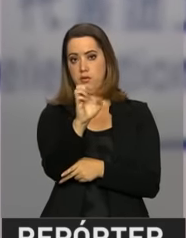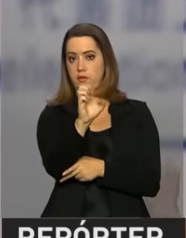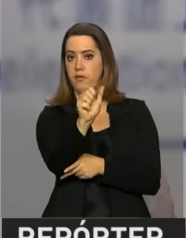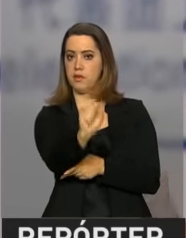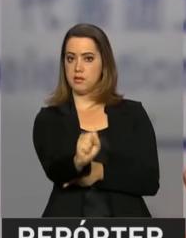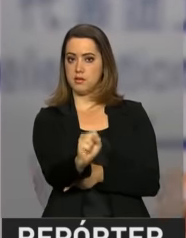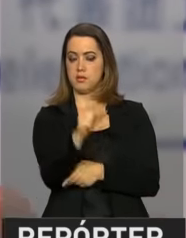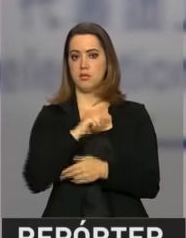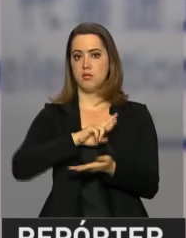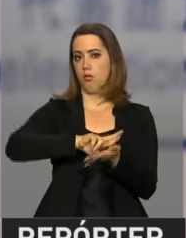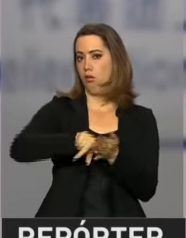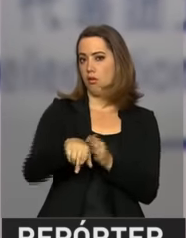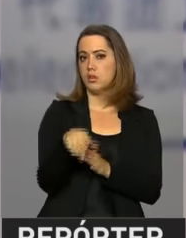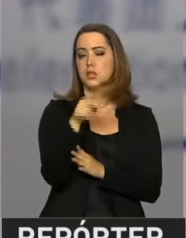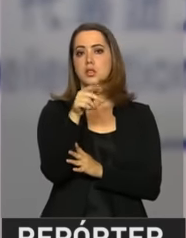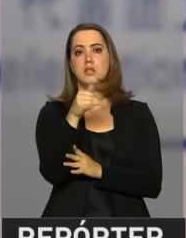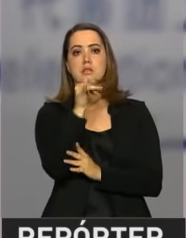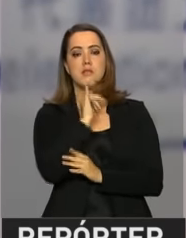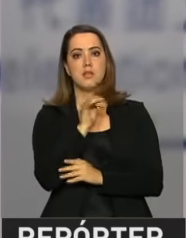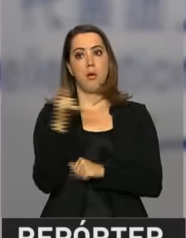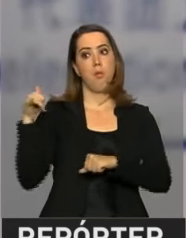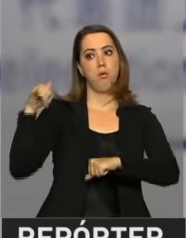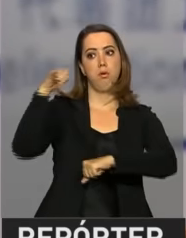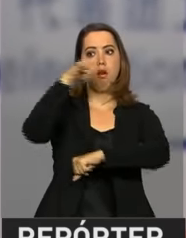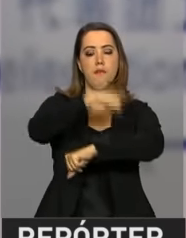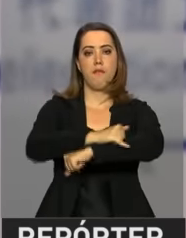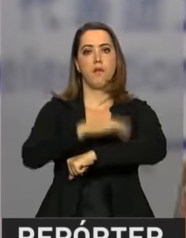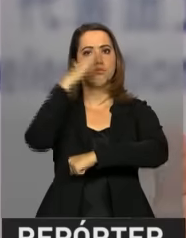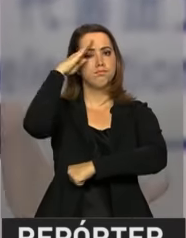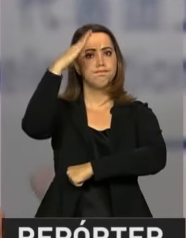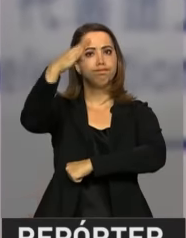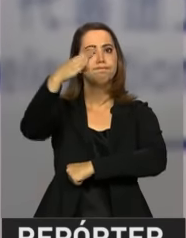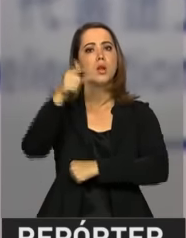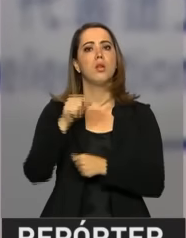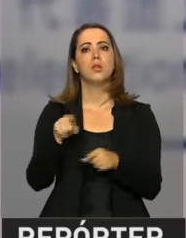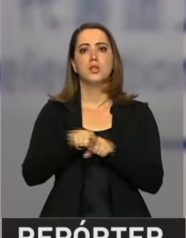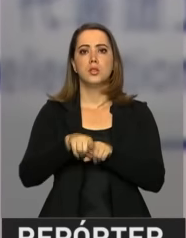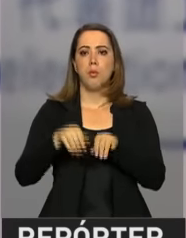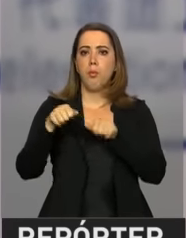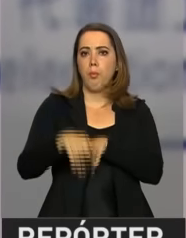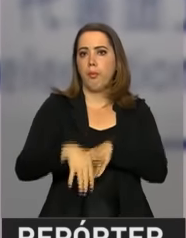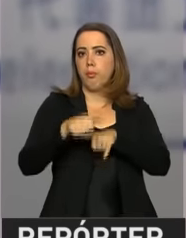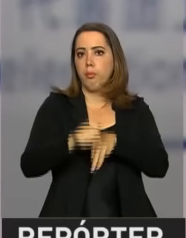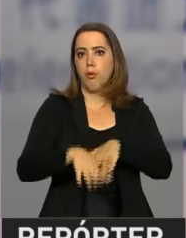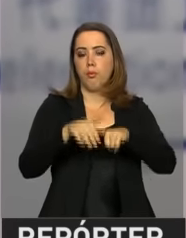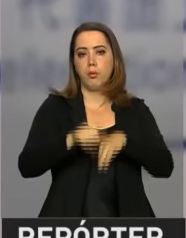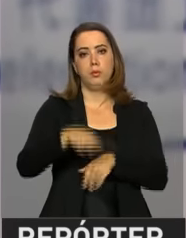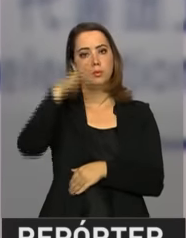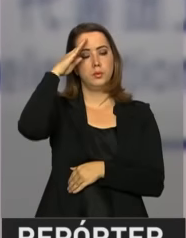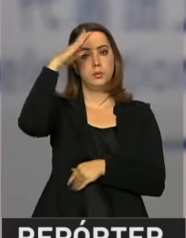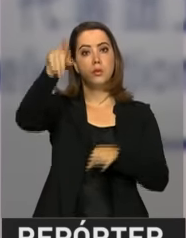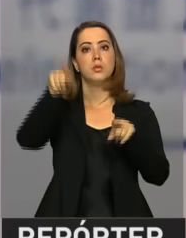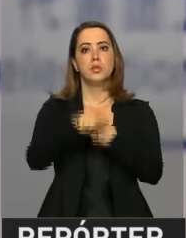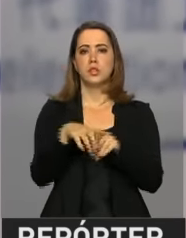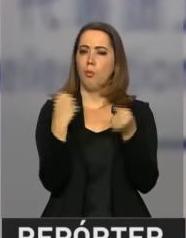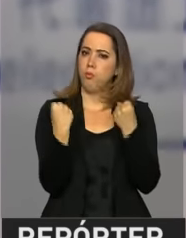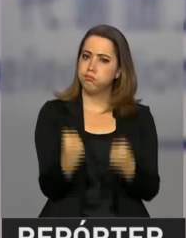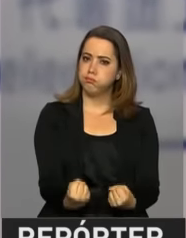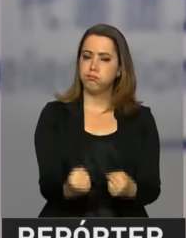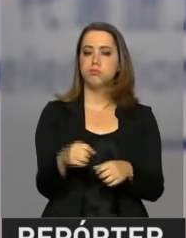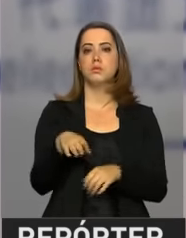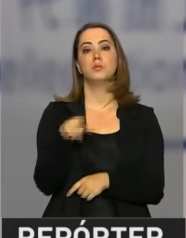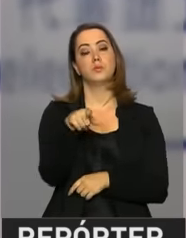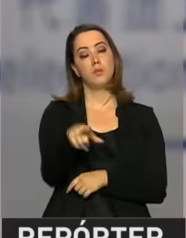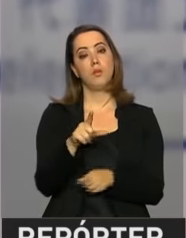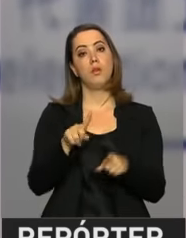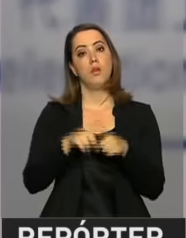nós exportamos aviões militares, aviões que servem para transporte de tropas e de carga para efeitos